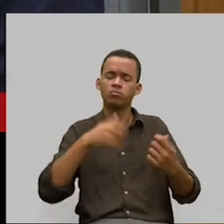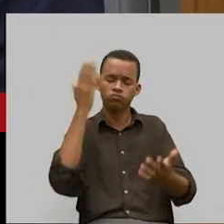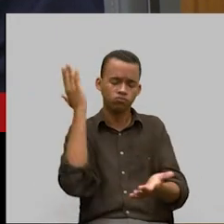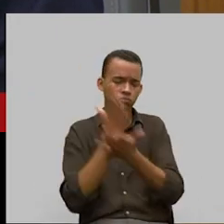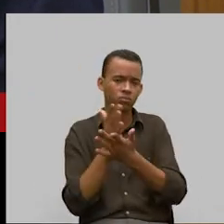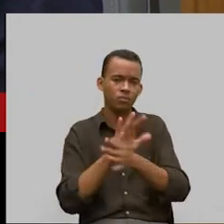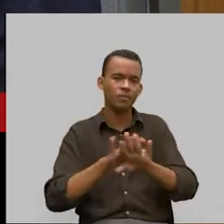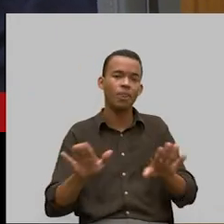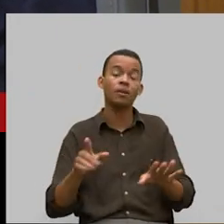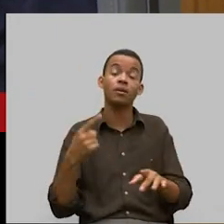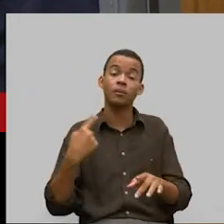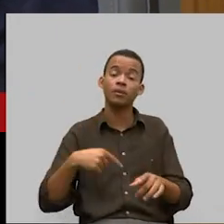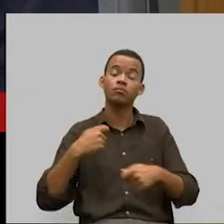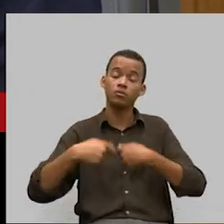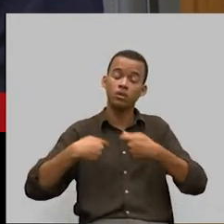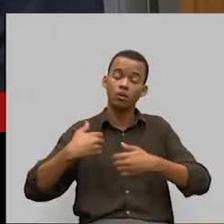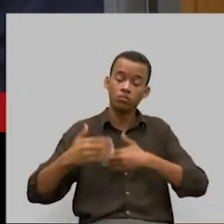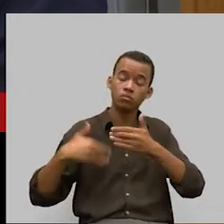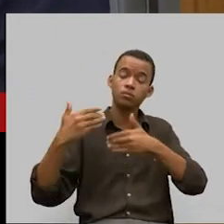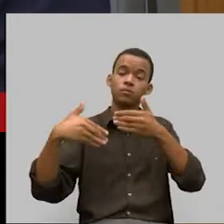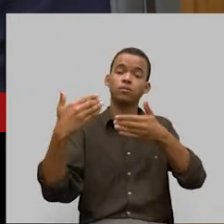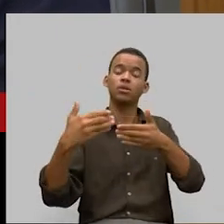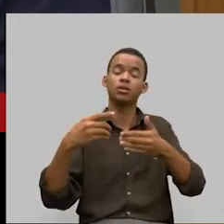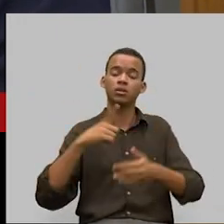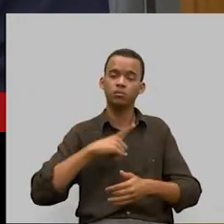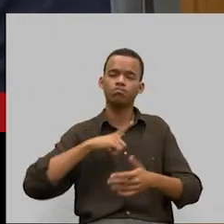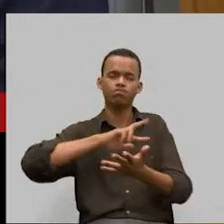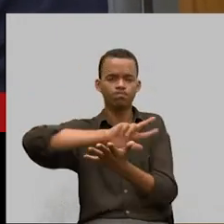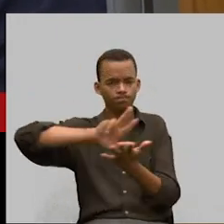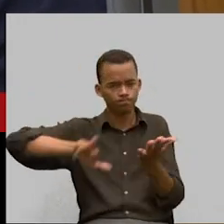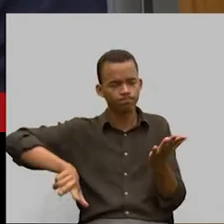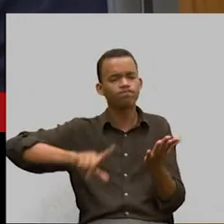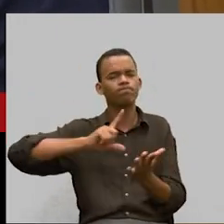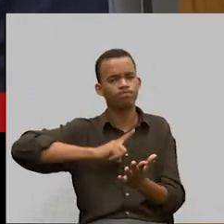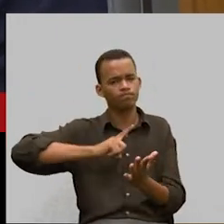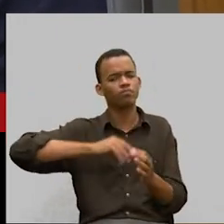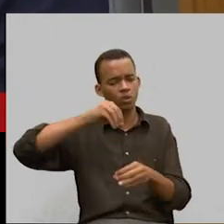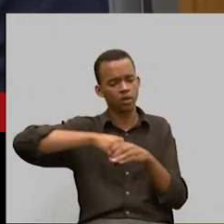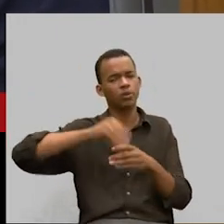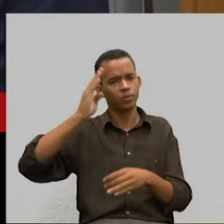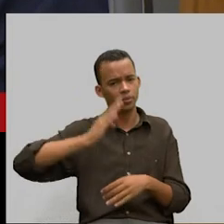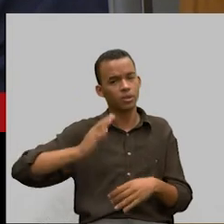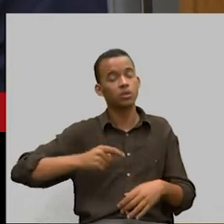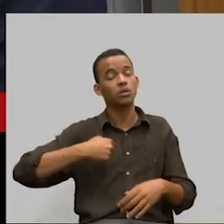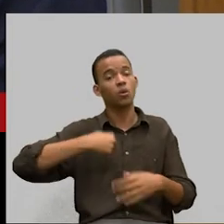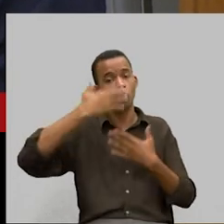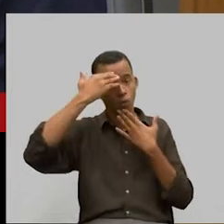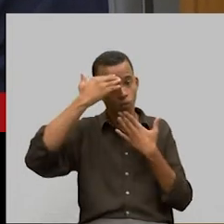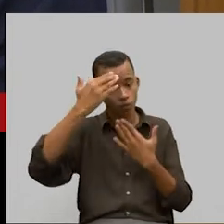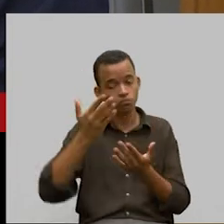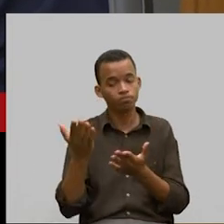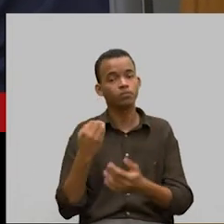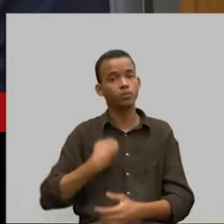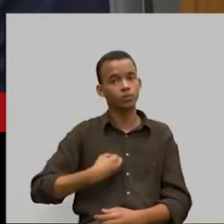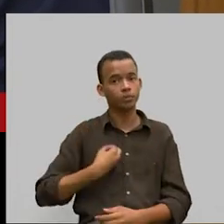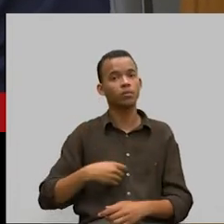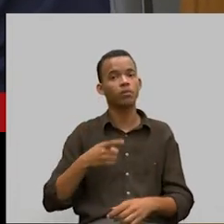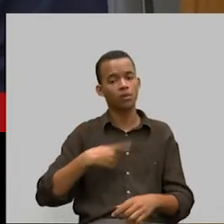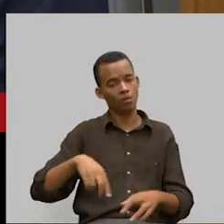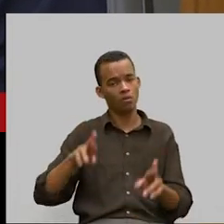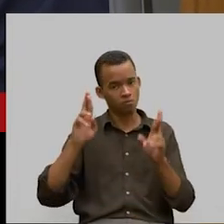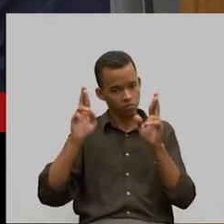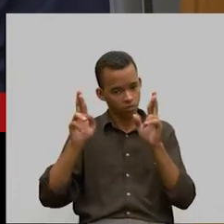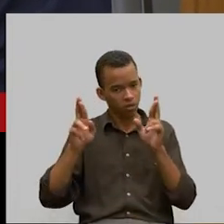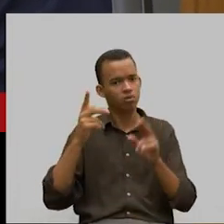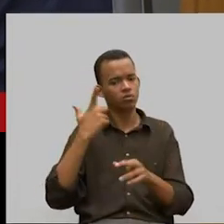avançar essa pauta porque nós temos muitas e muitas coisas então eu agradeço a sua presença aqui e espero que a gente saia daqui